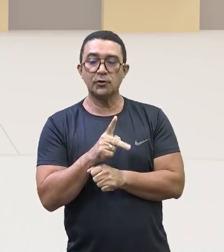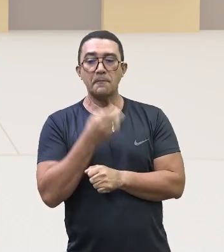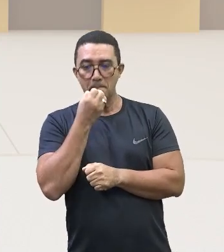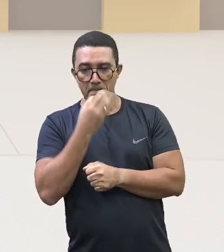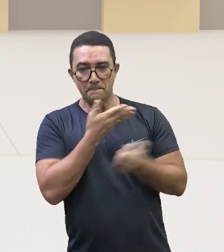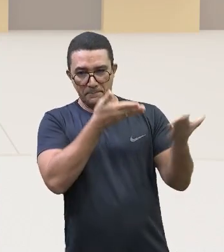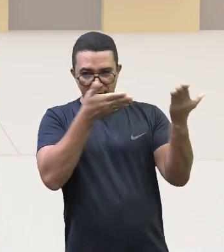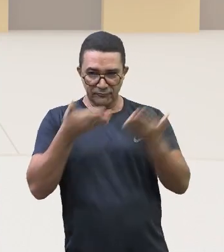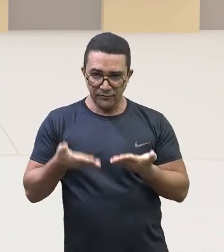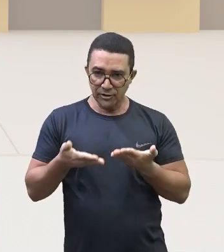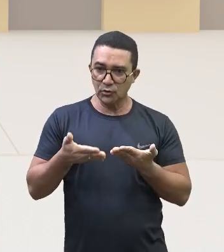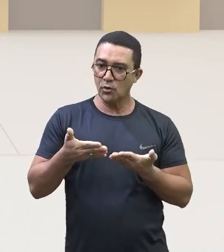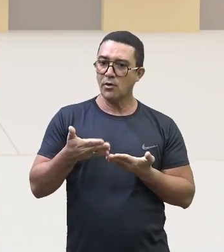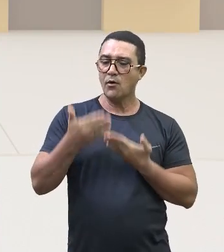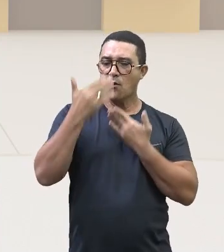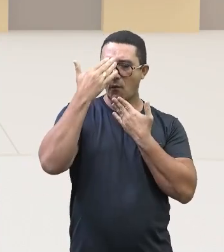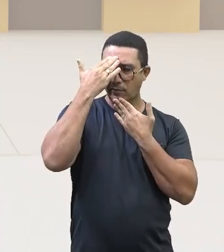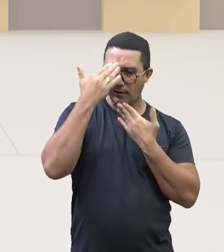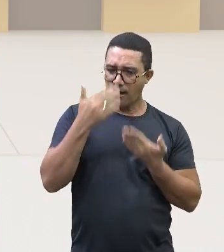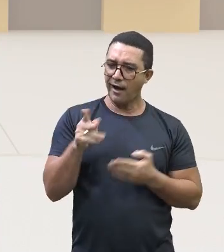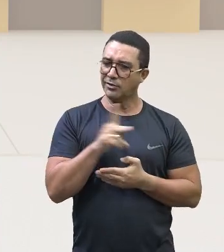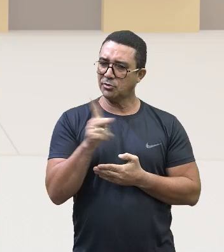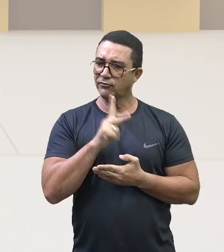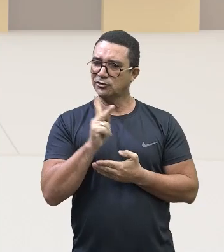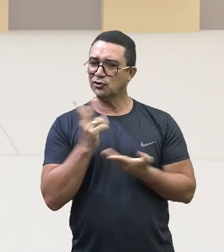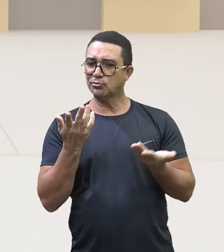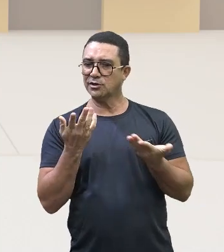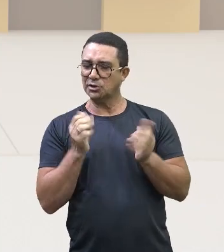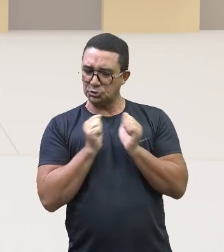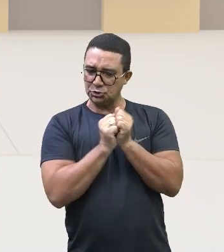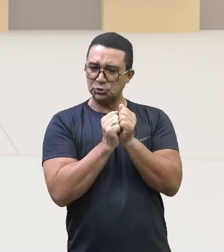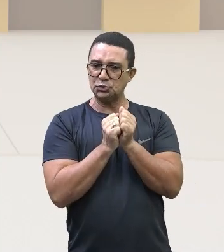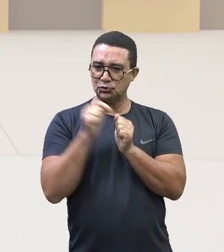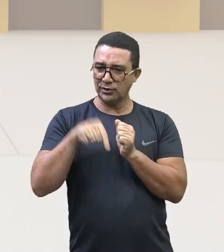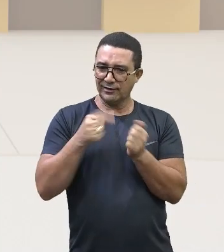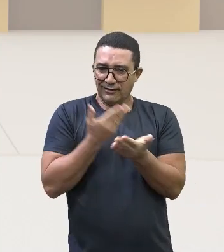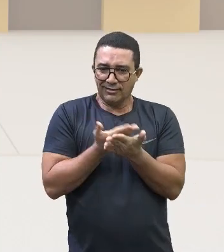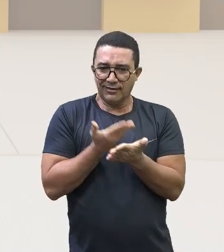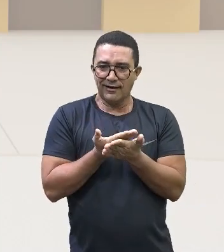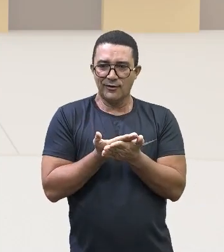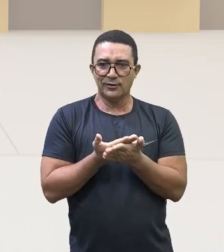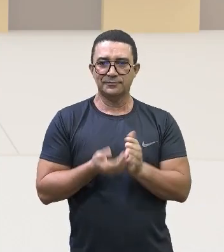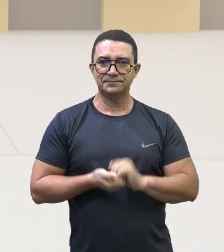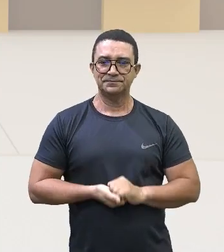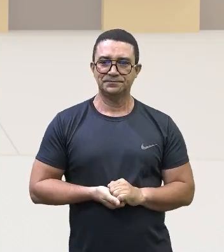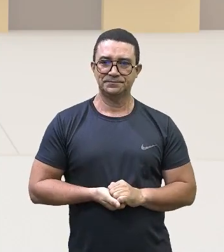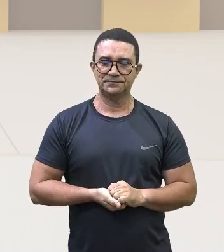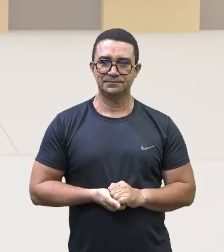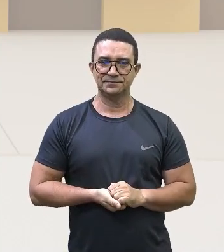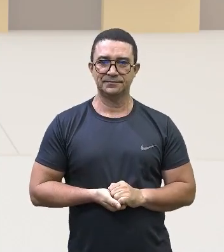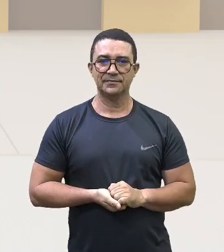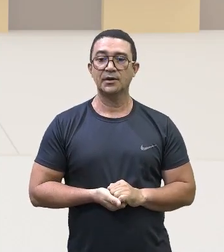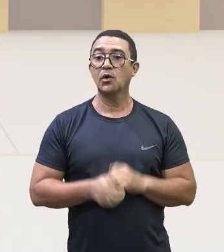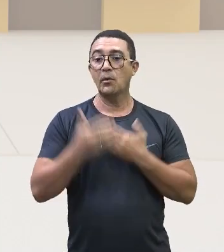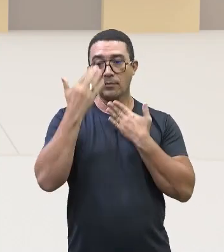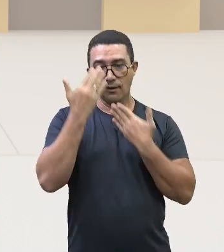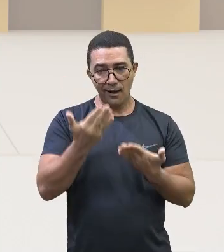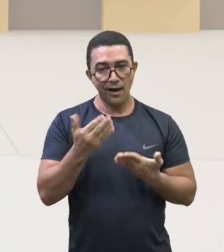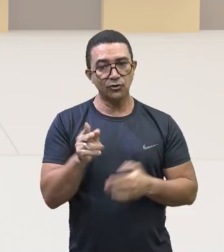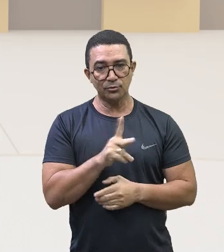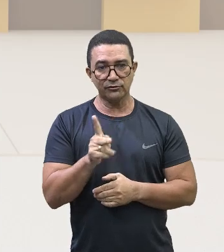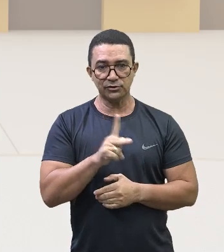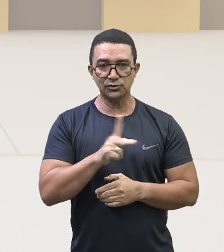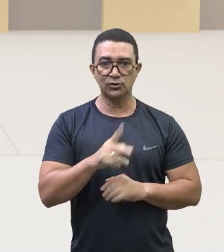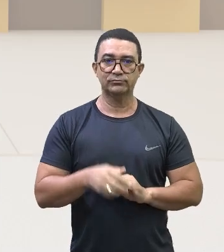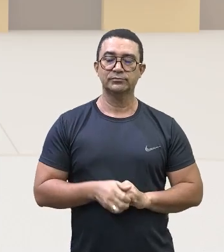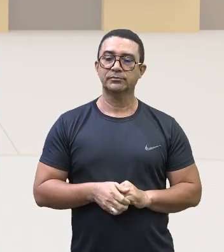bem-vindo, muito obrigado, professor, pela sua disponibilidade em estar aqui com a gente nessa nossa aula aí. Muito obrigado, professor